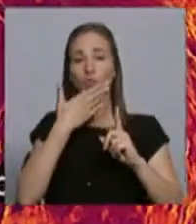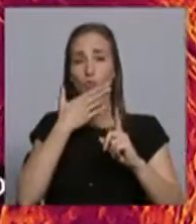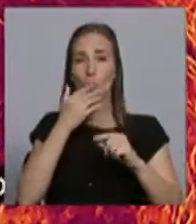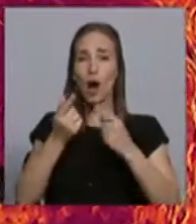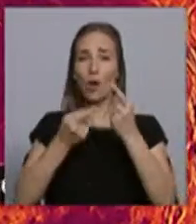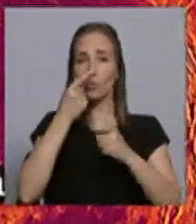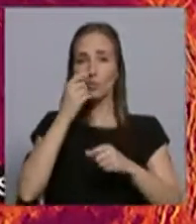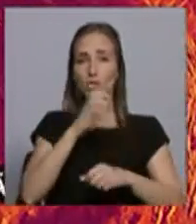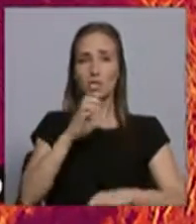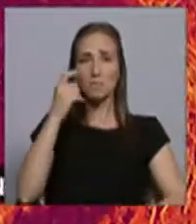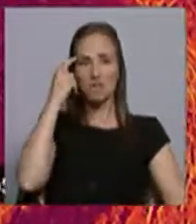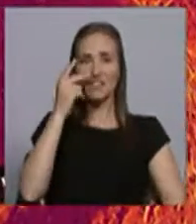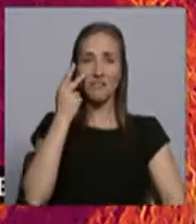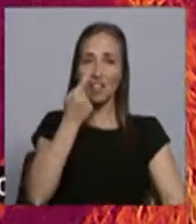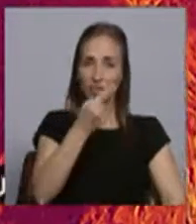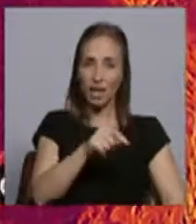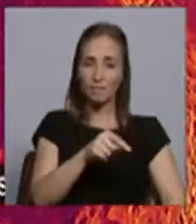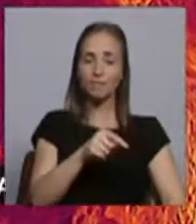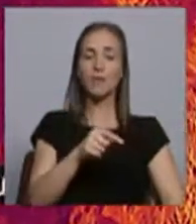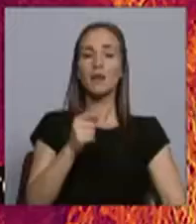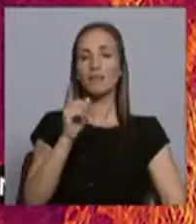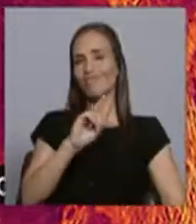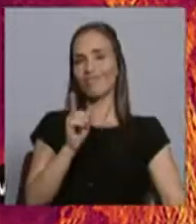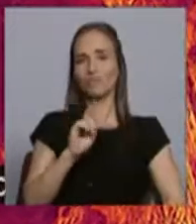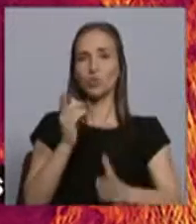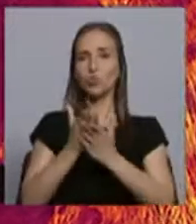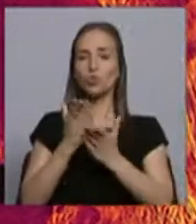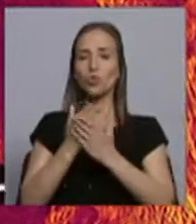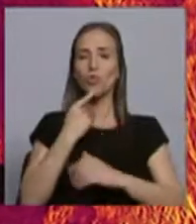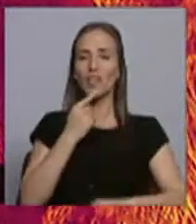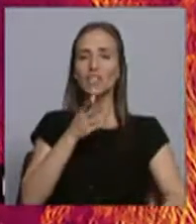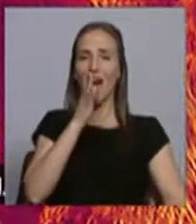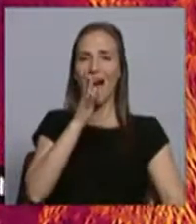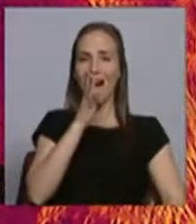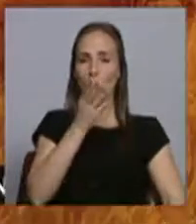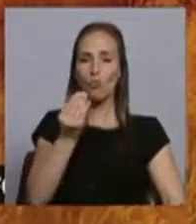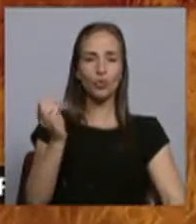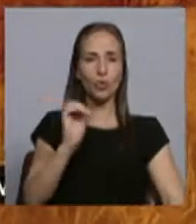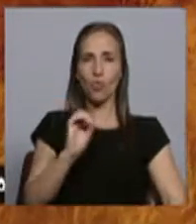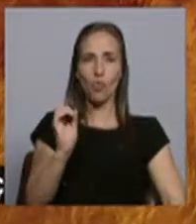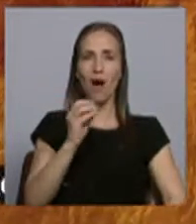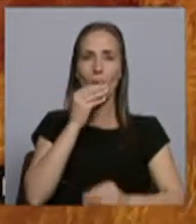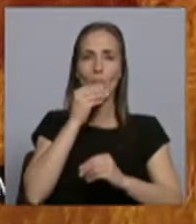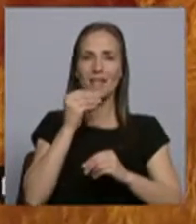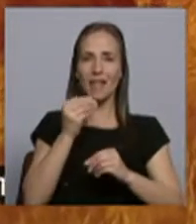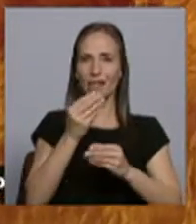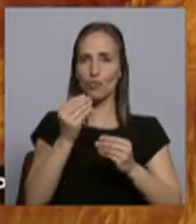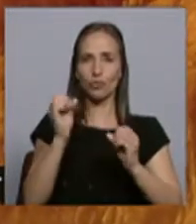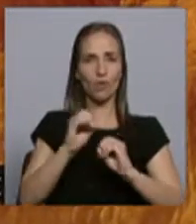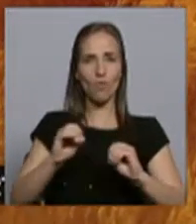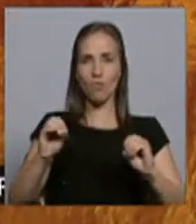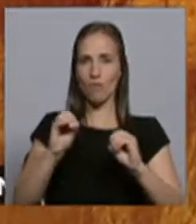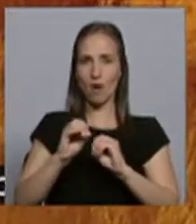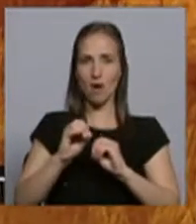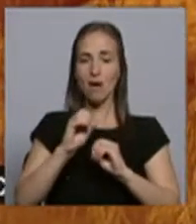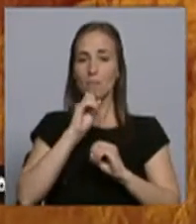haver vida. Não. Diz um estudo que não temos ali água em quantidade ou umidade em quantidade suficiente para